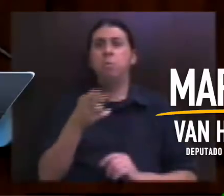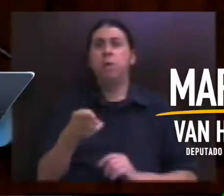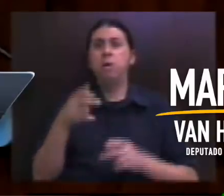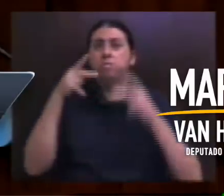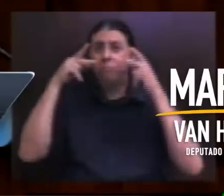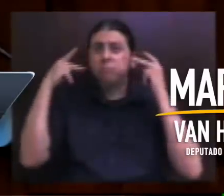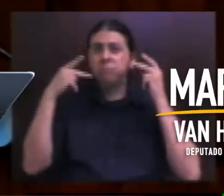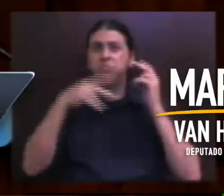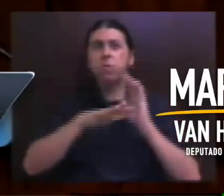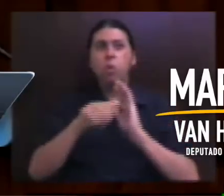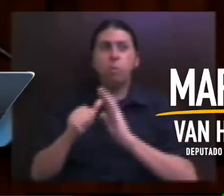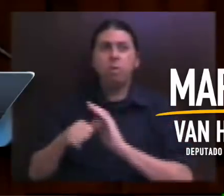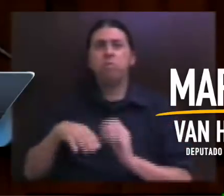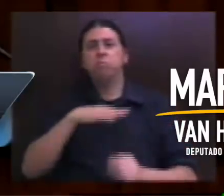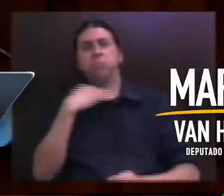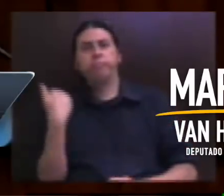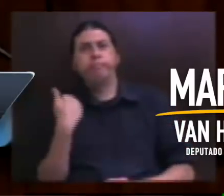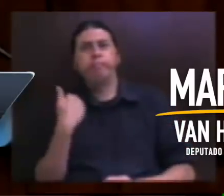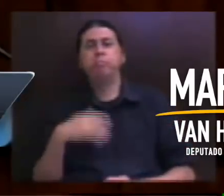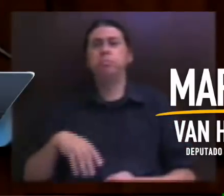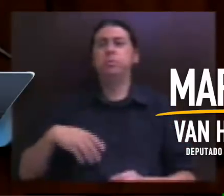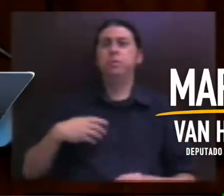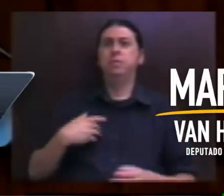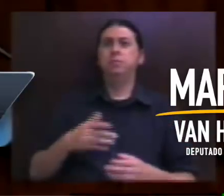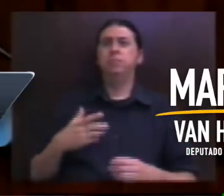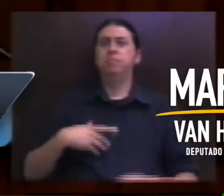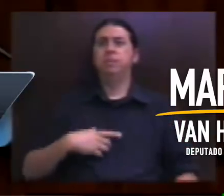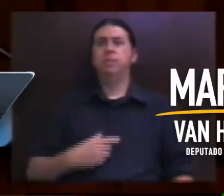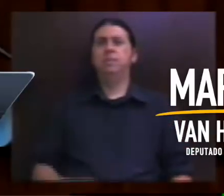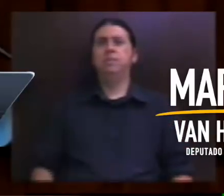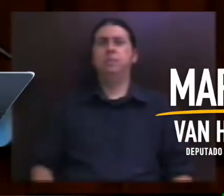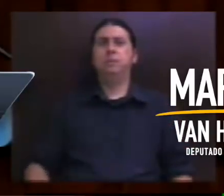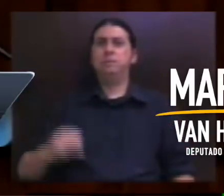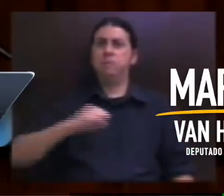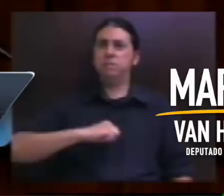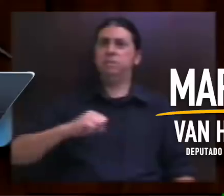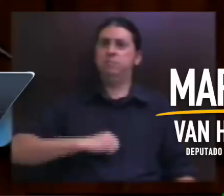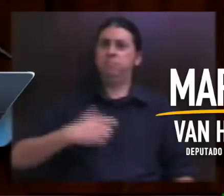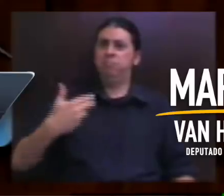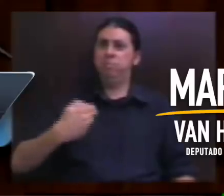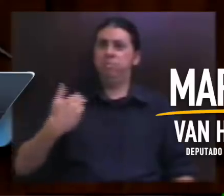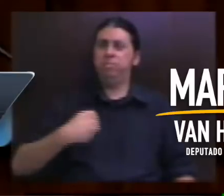roubadas, assaltadas, furtadas, assassinadas.